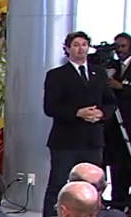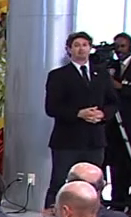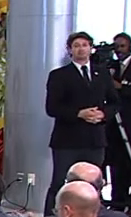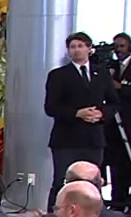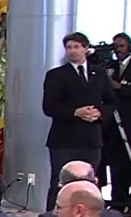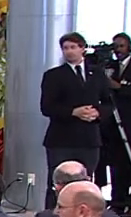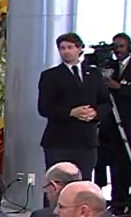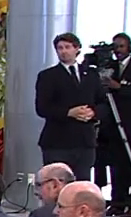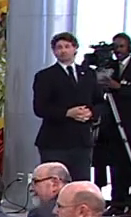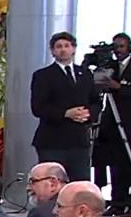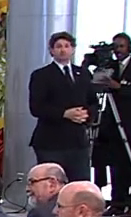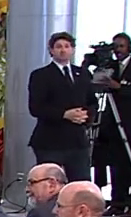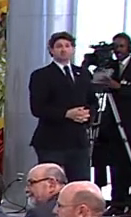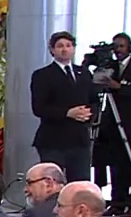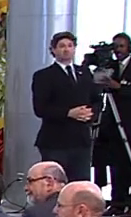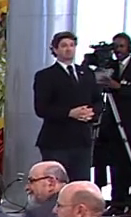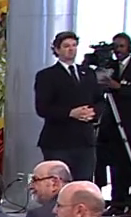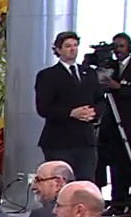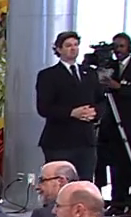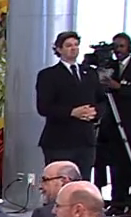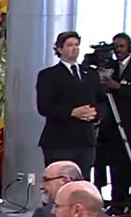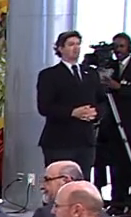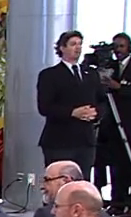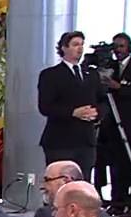O decreto... Isso merece aplausos.